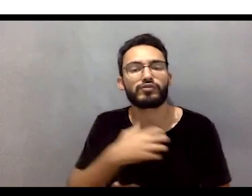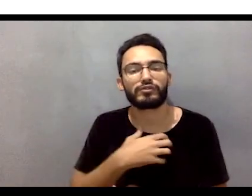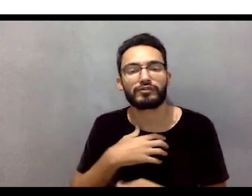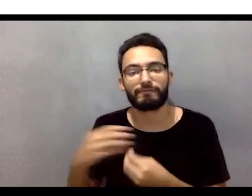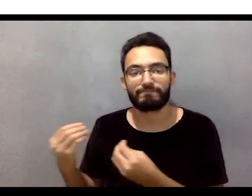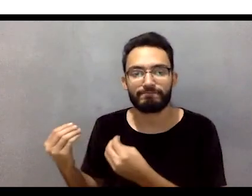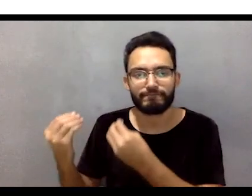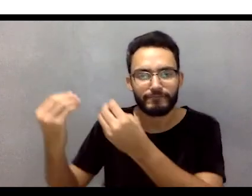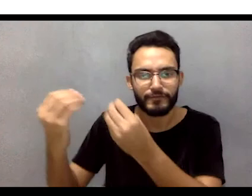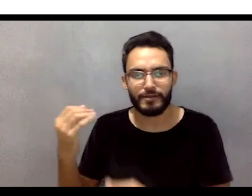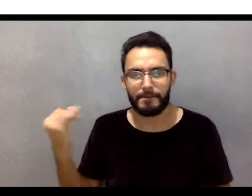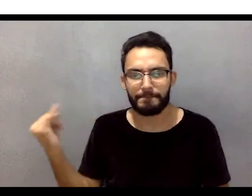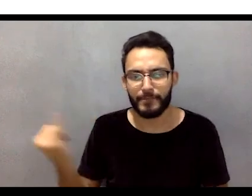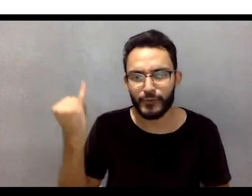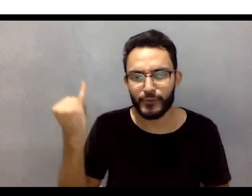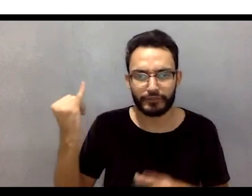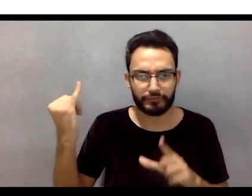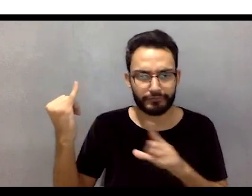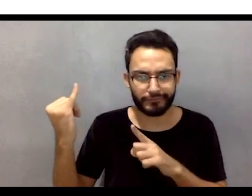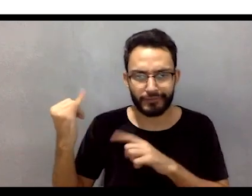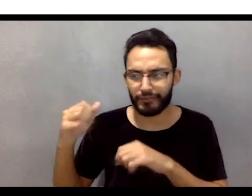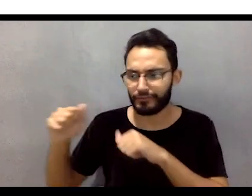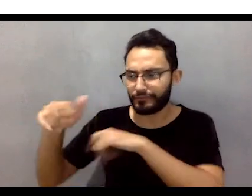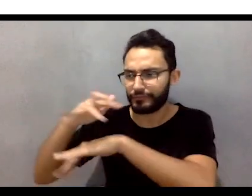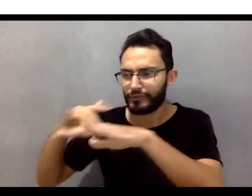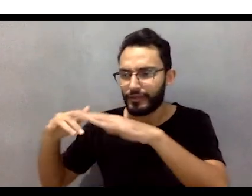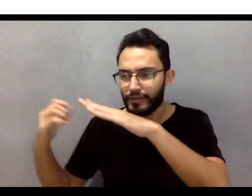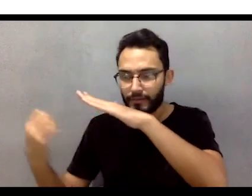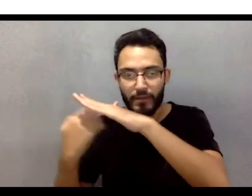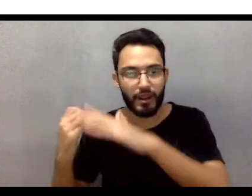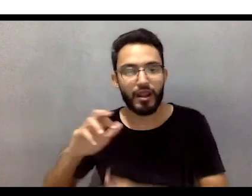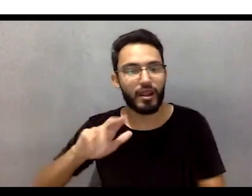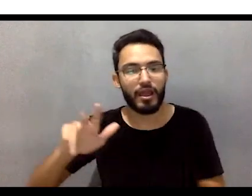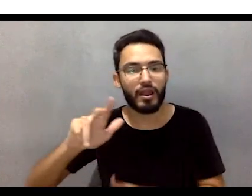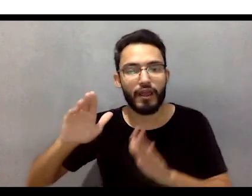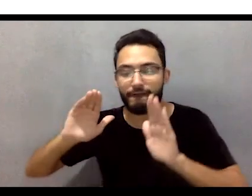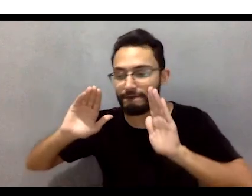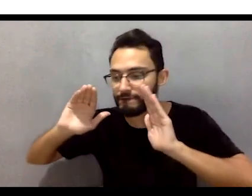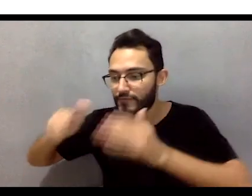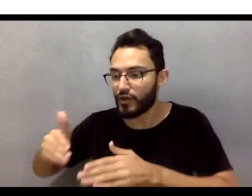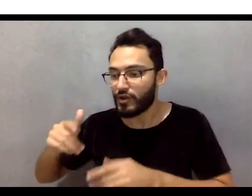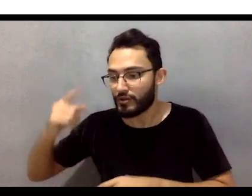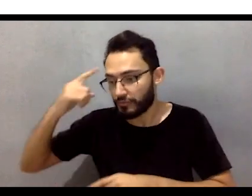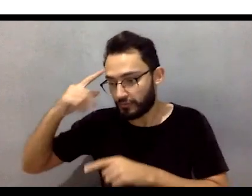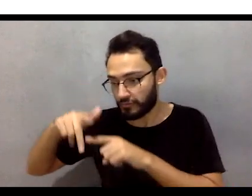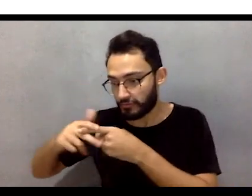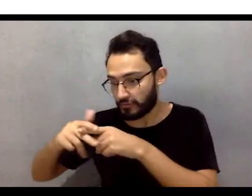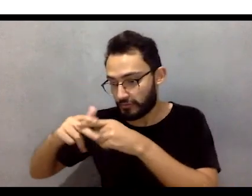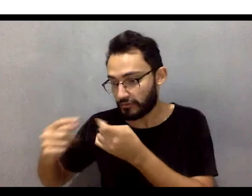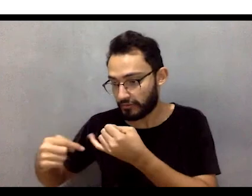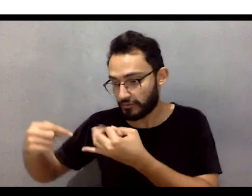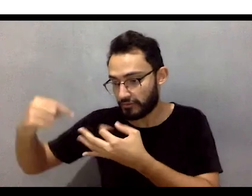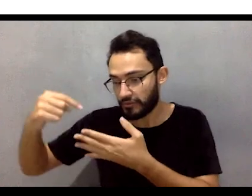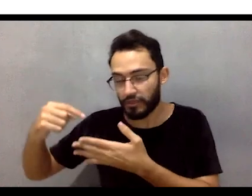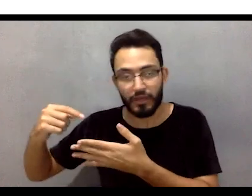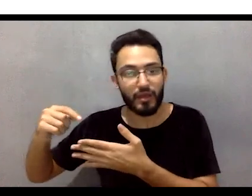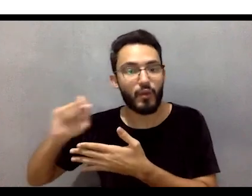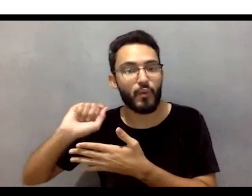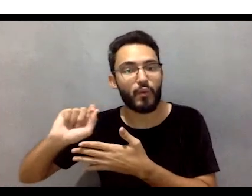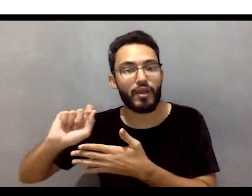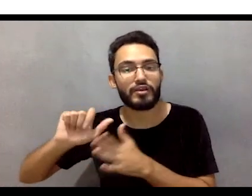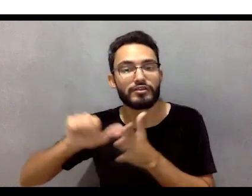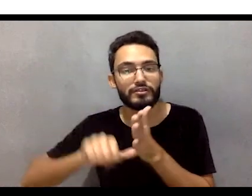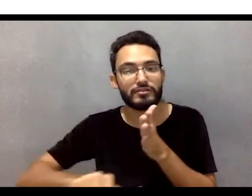da importância que isso tem para a empresa, ele não está tão somente queimando uma tarefa durante